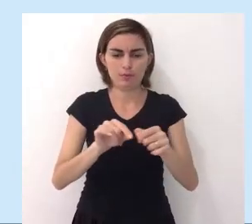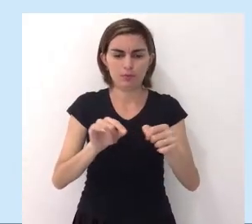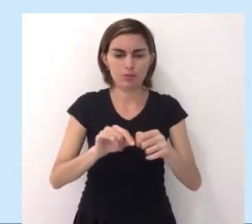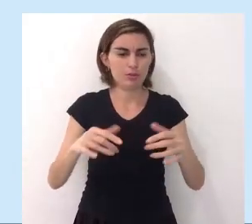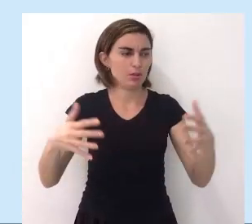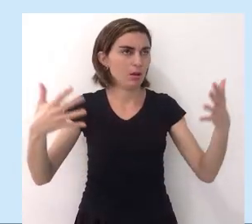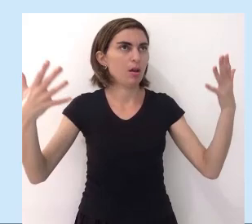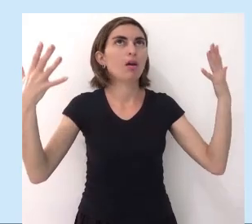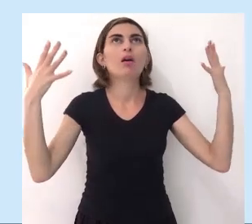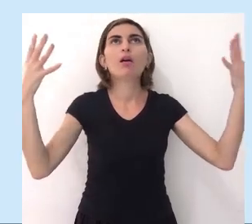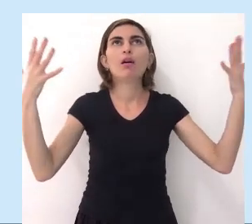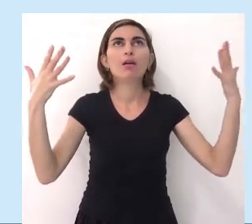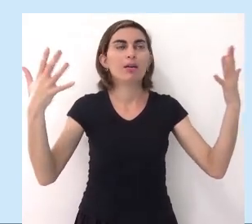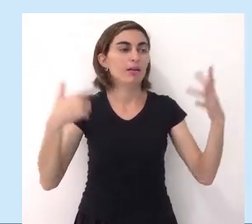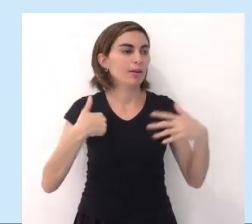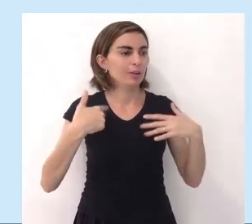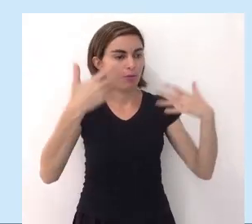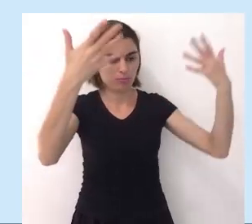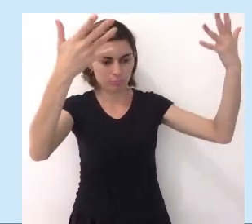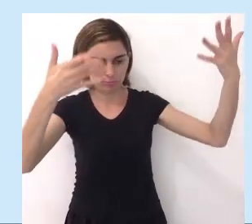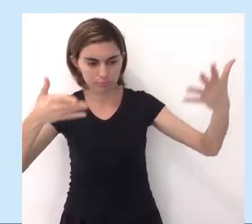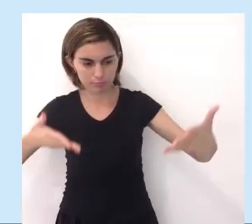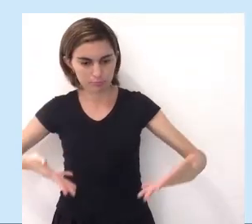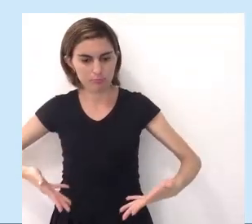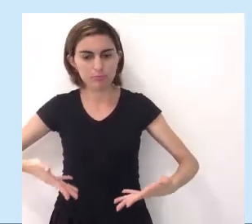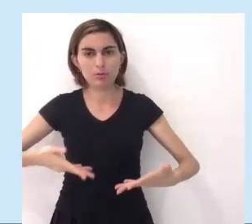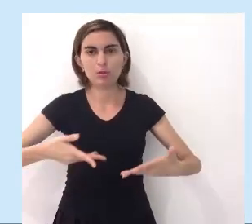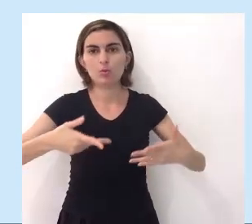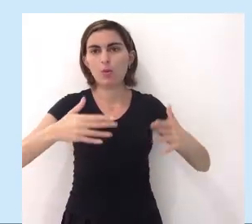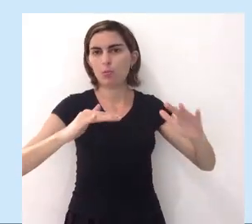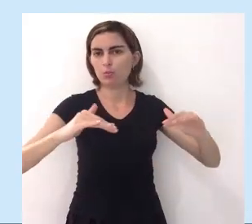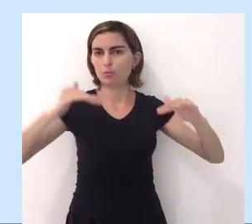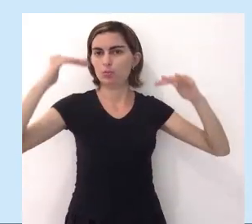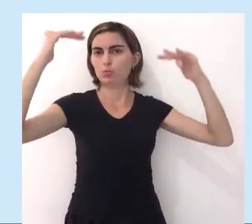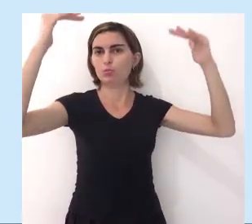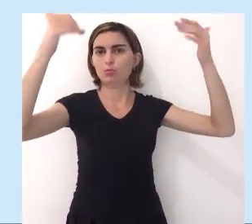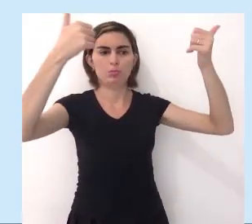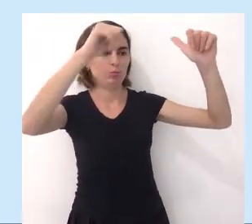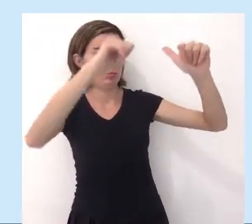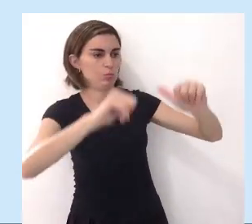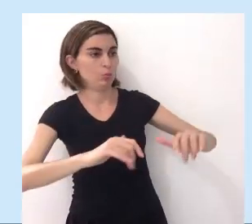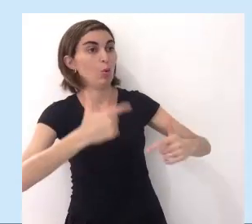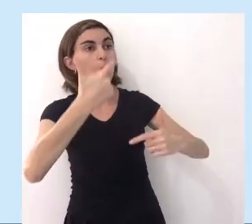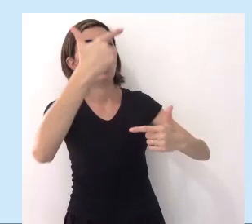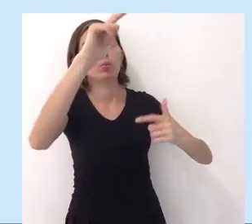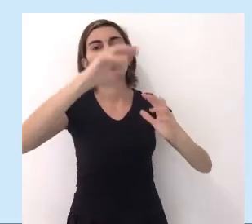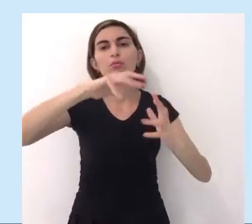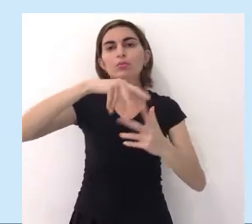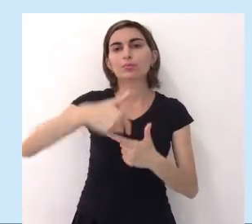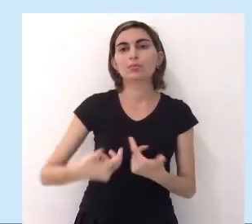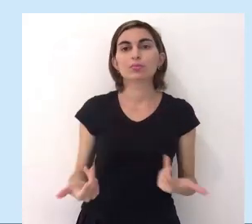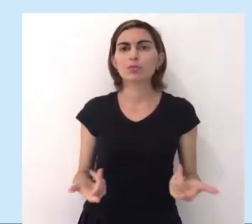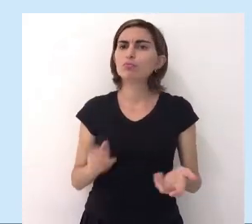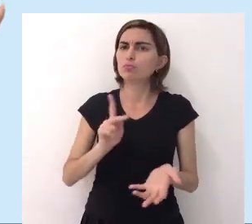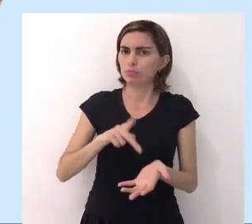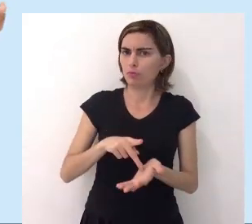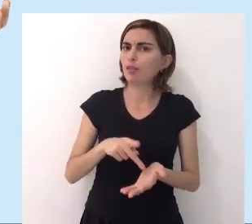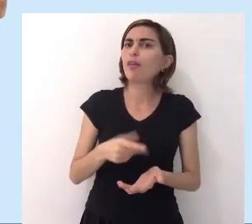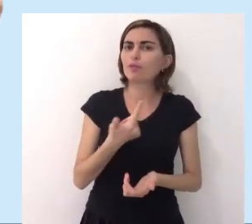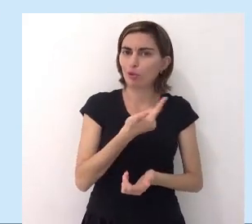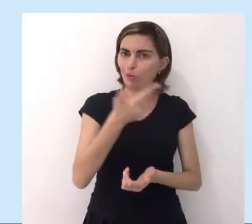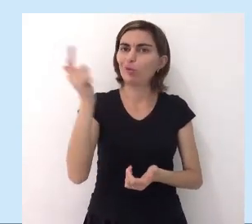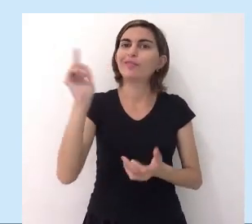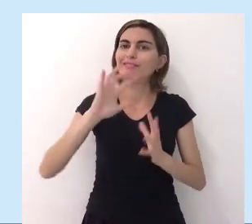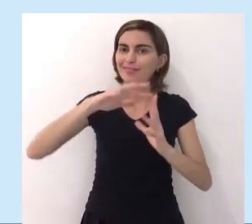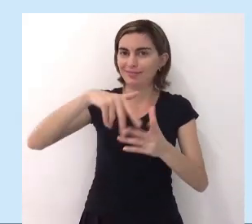gesto pro ar, como se estivesse recebendo alguma entidade, algum indivíduo de outro mundo, né? Então, e realmente era um indivíduo